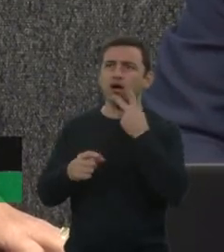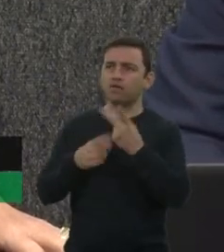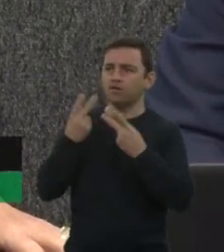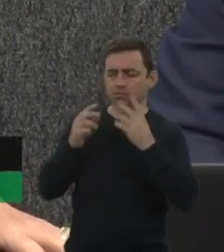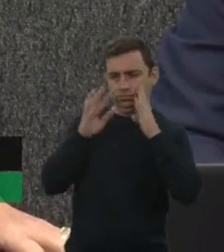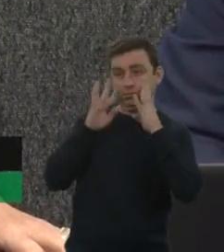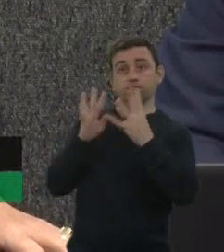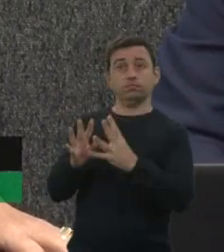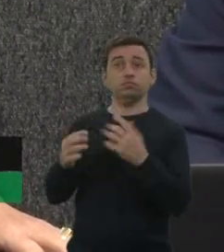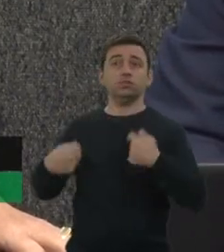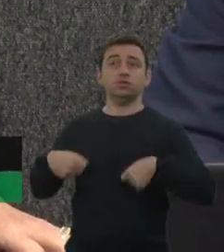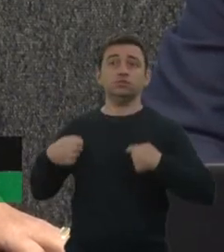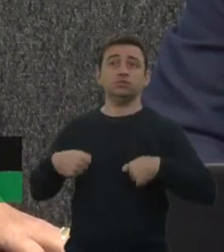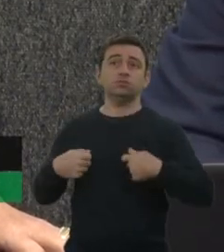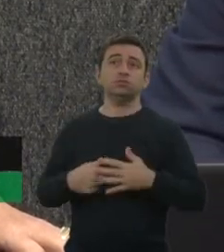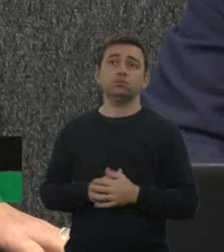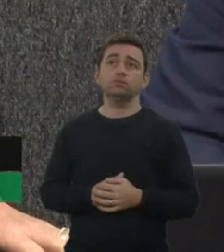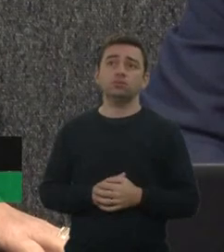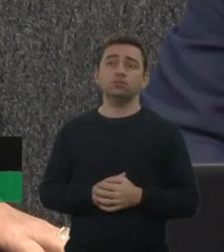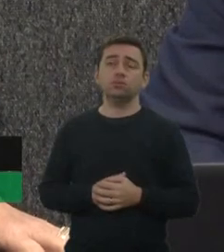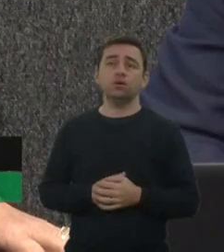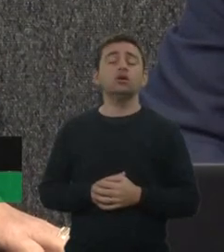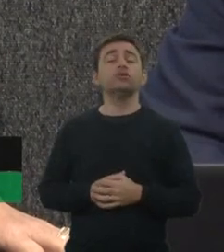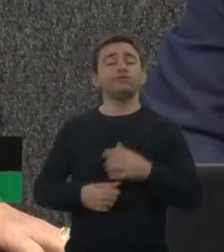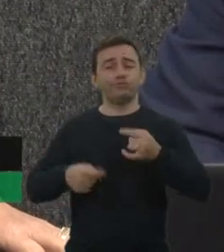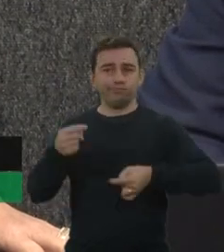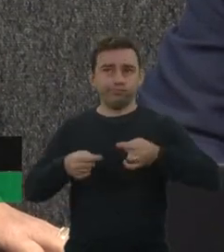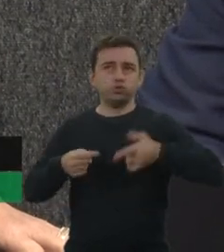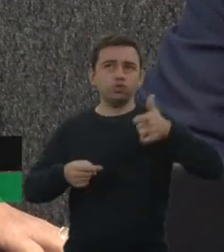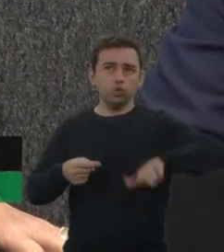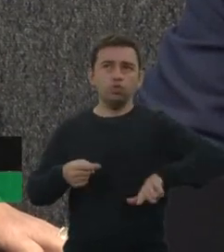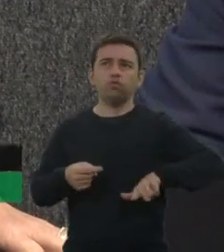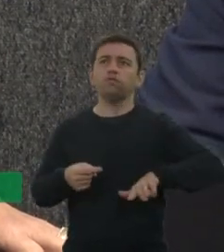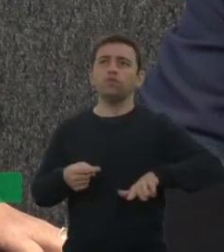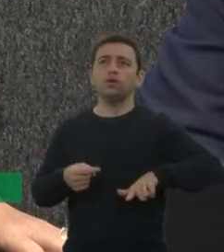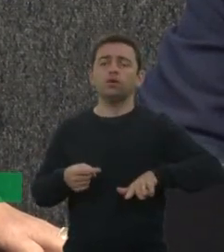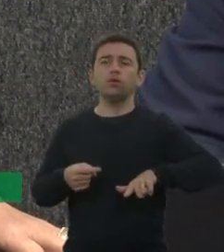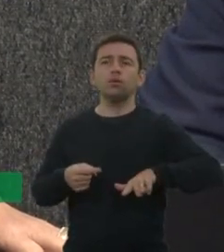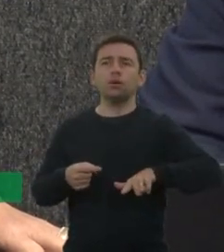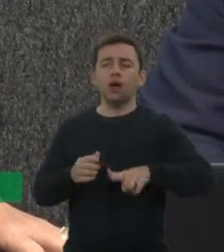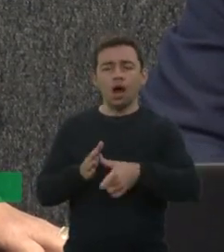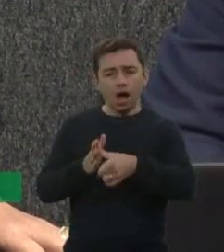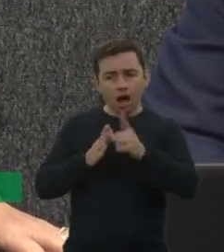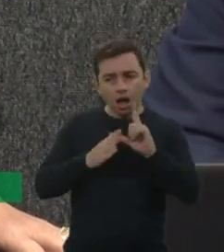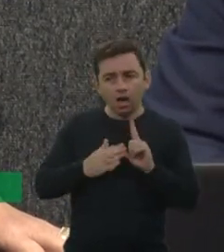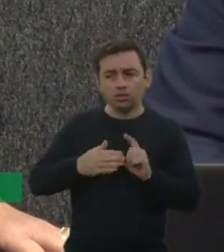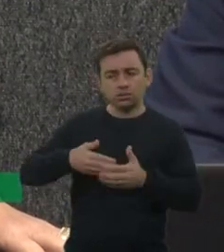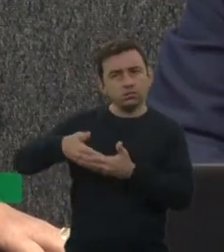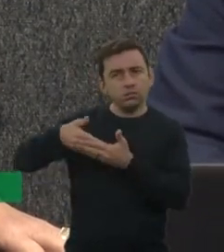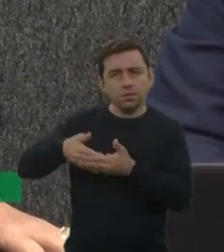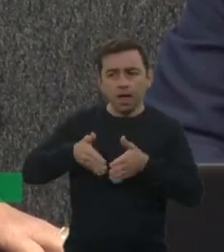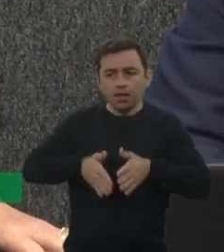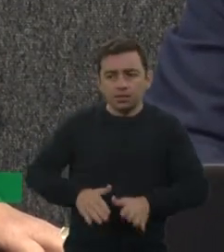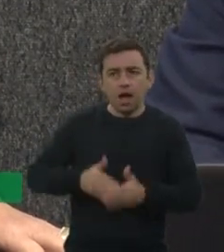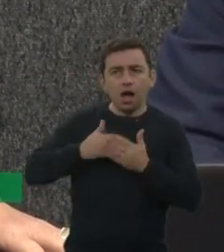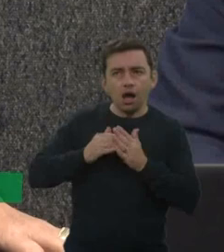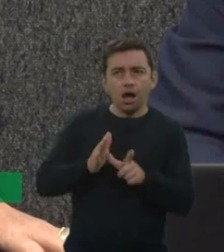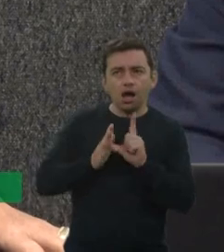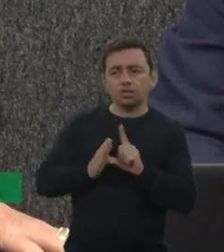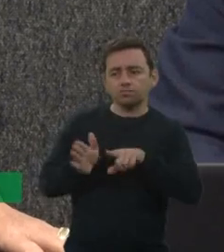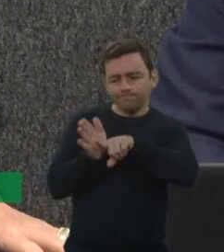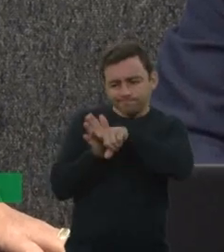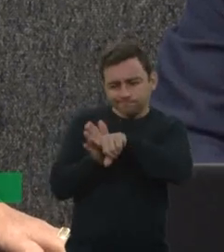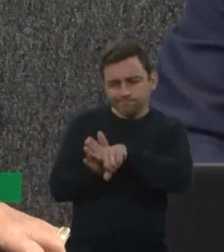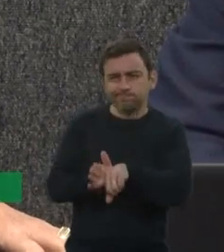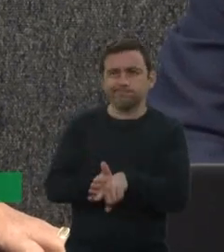atenção. Então, nós temos que rediscutir a questão da triagem neonatal, que é o primeiro passo. Daí,